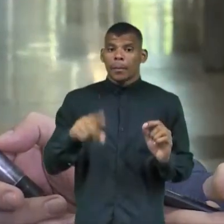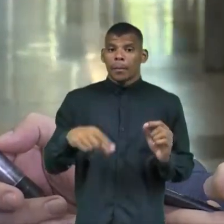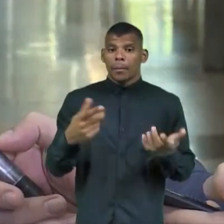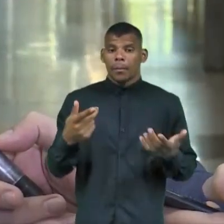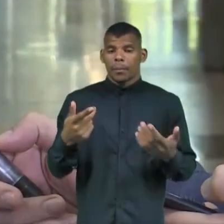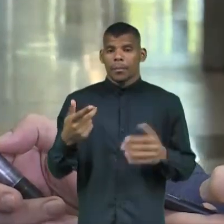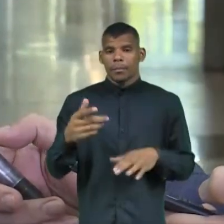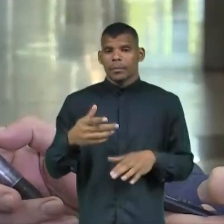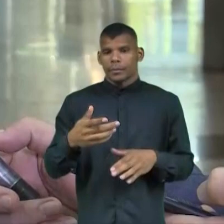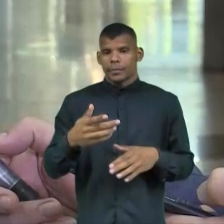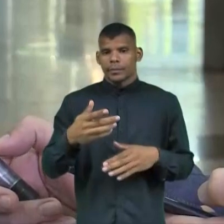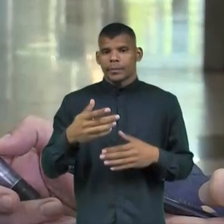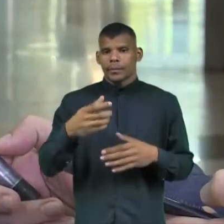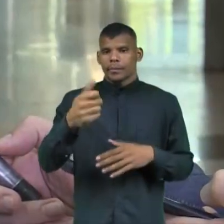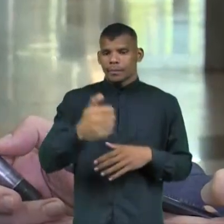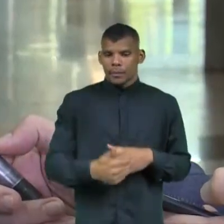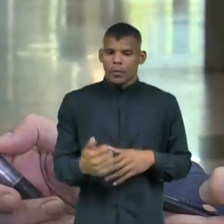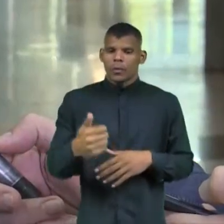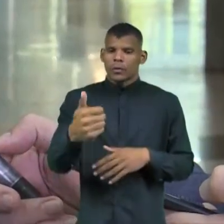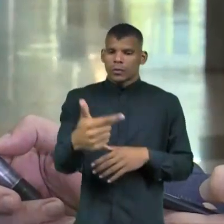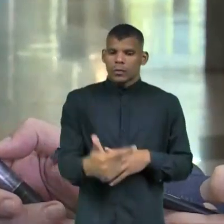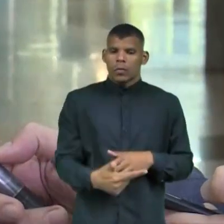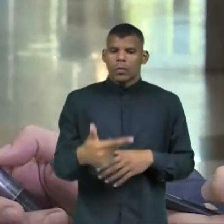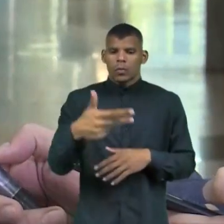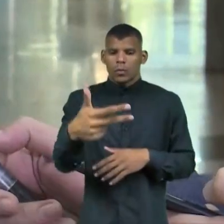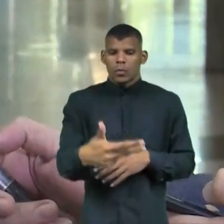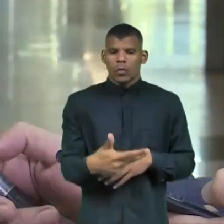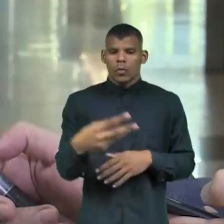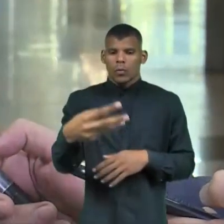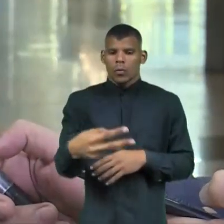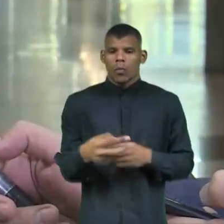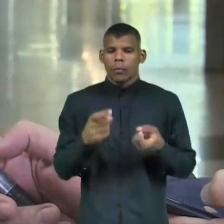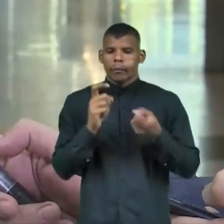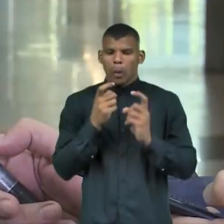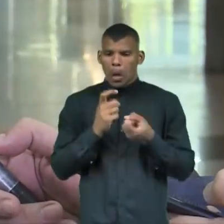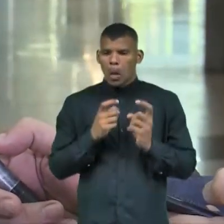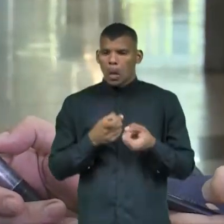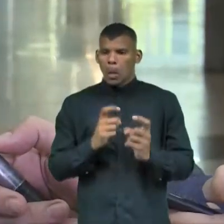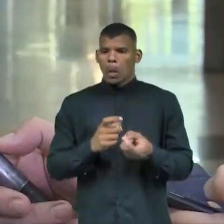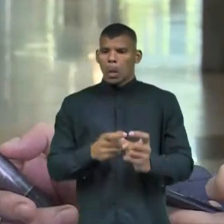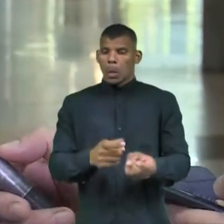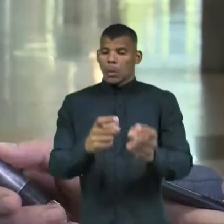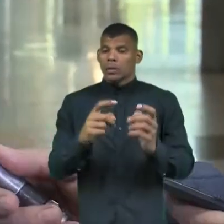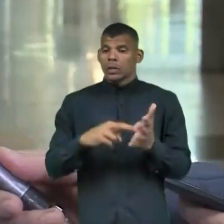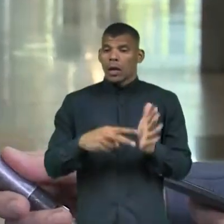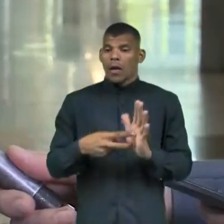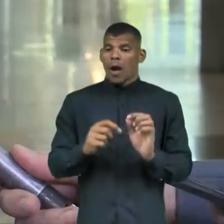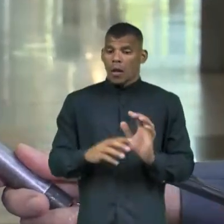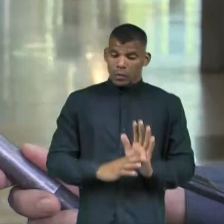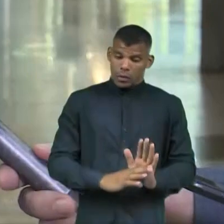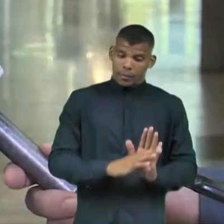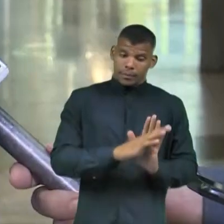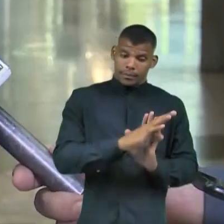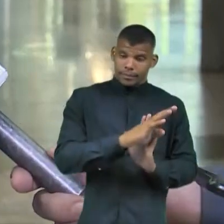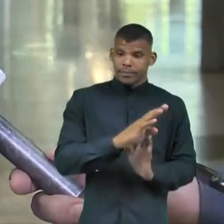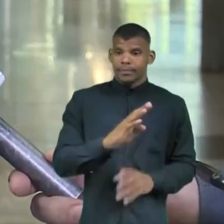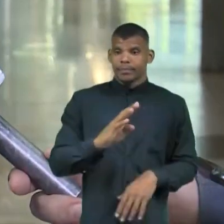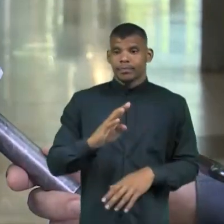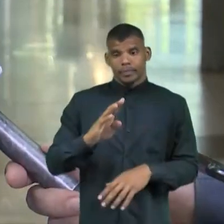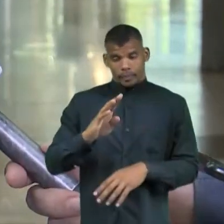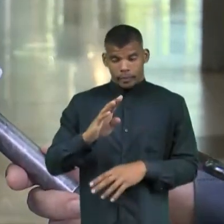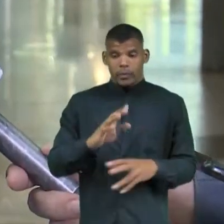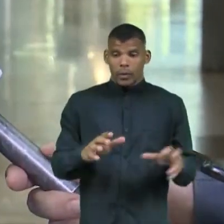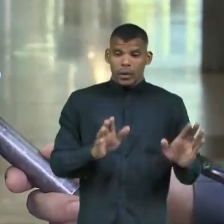a passo, né? Então, a gente, hoje, já tem uma quantidade bacana de mulheres em salas técnicas de informática,